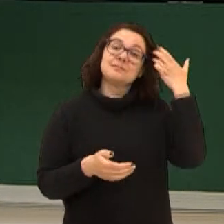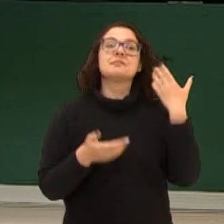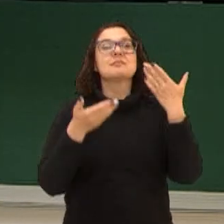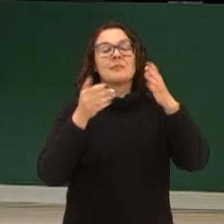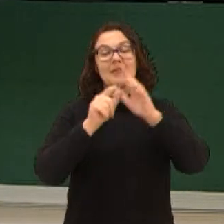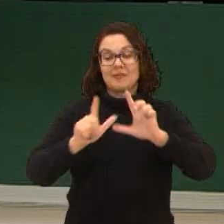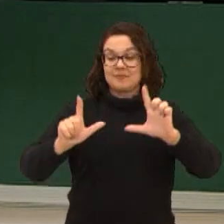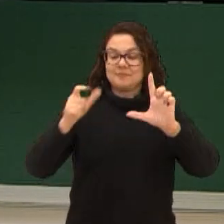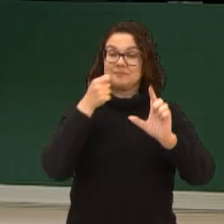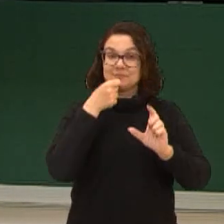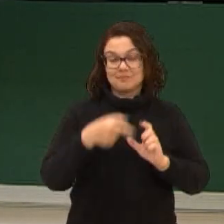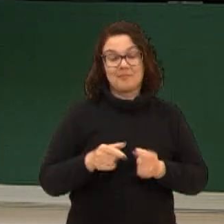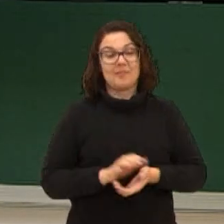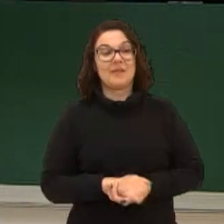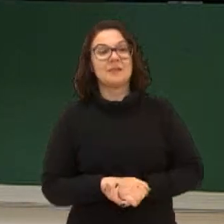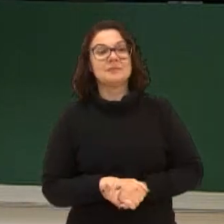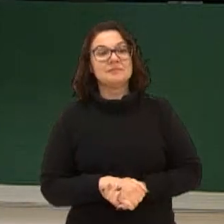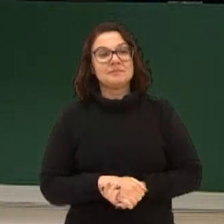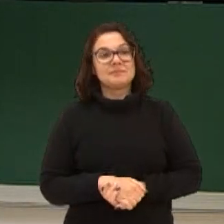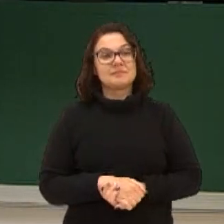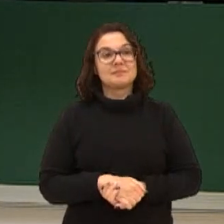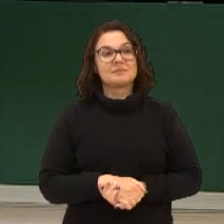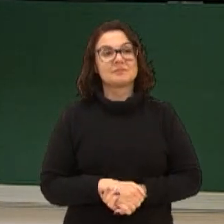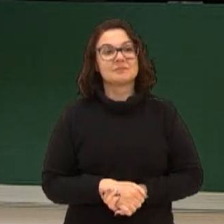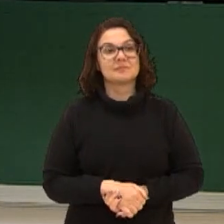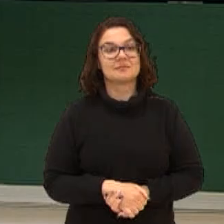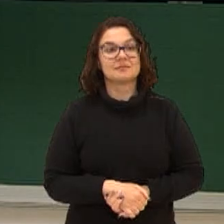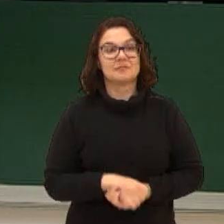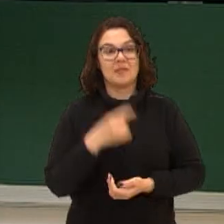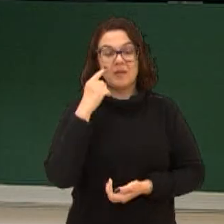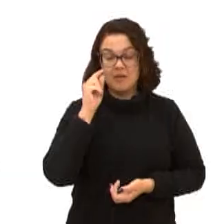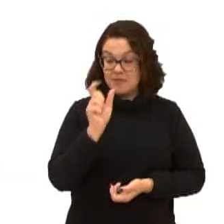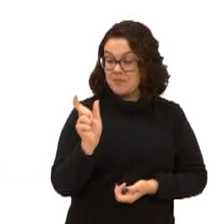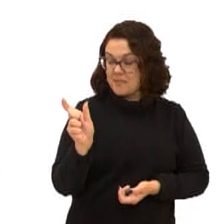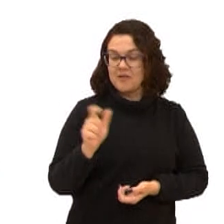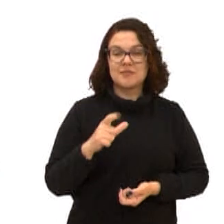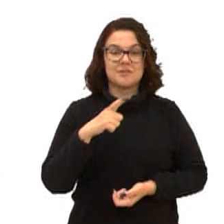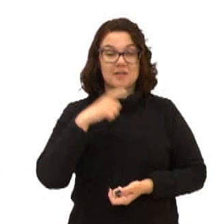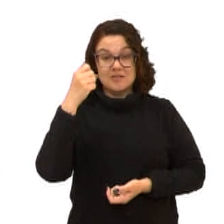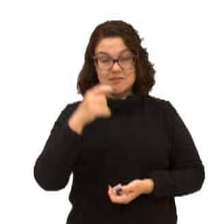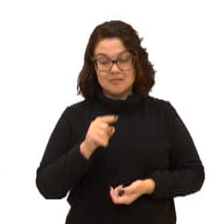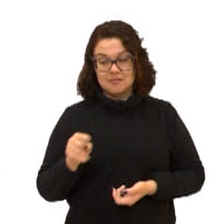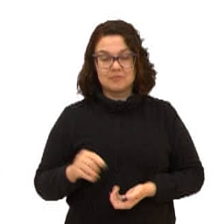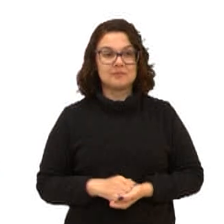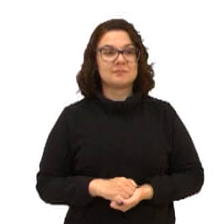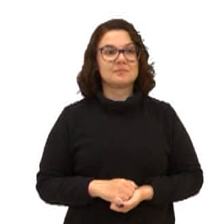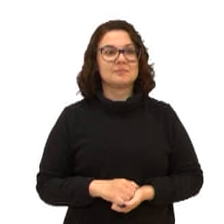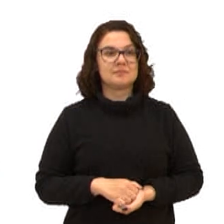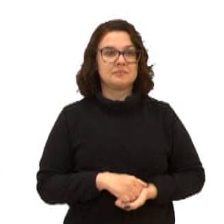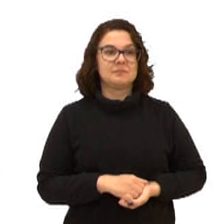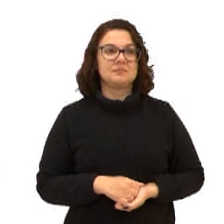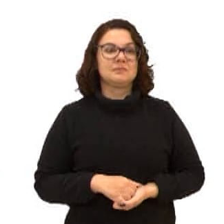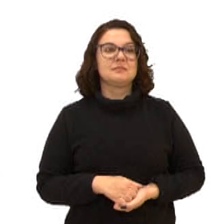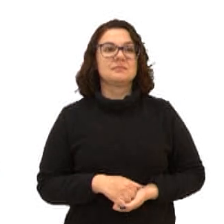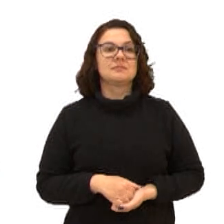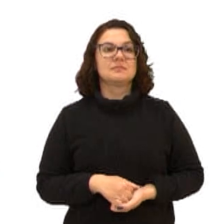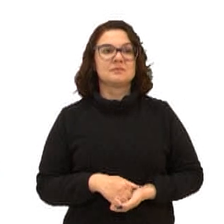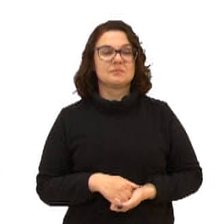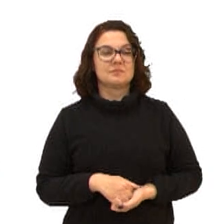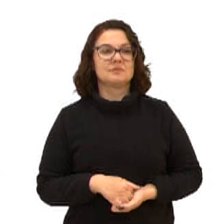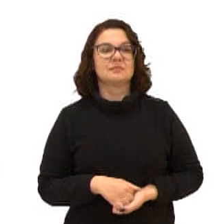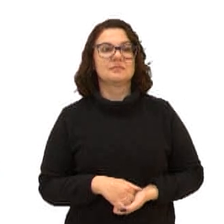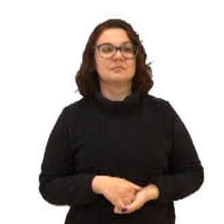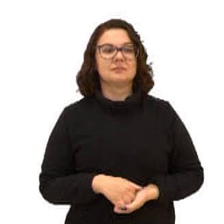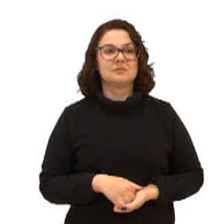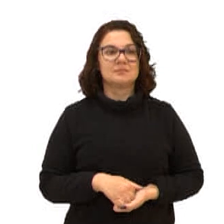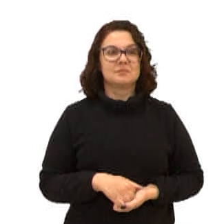essa vinheta, bem legal. Aqui abaixo, não sei se vocês conseguem ler, mas está escrito aqui uma espécie de